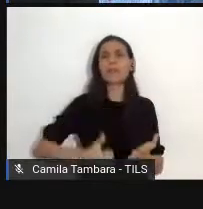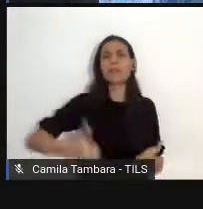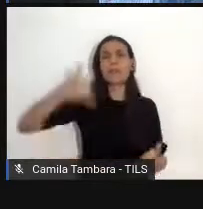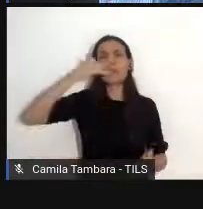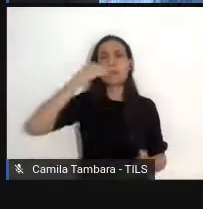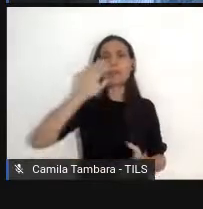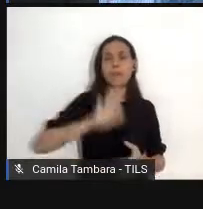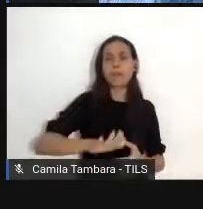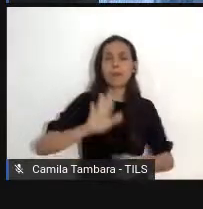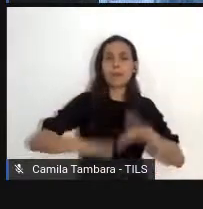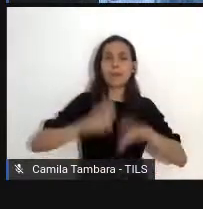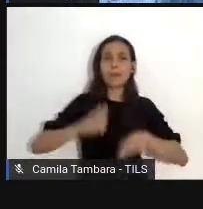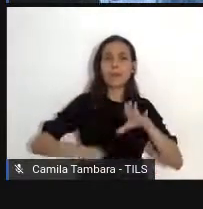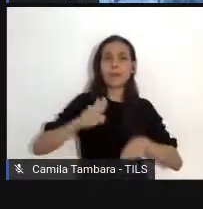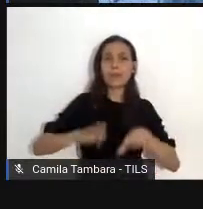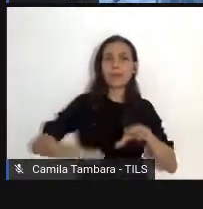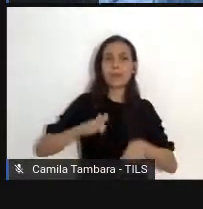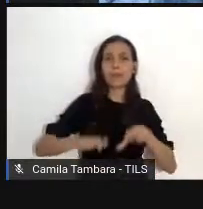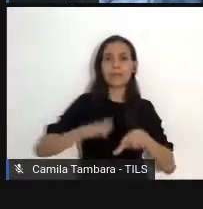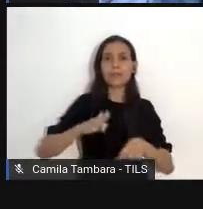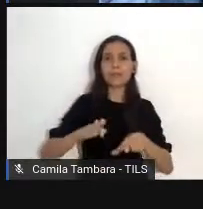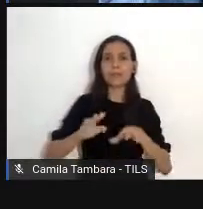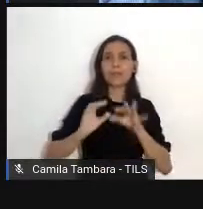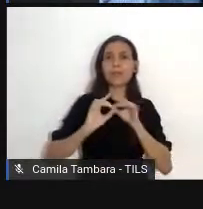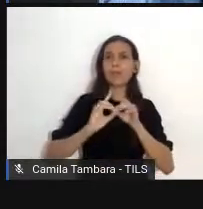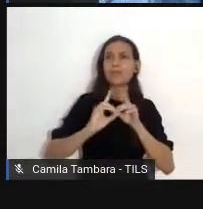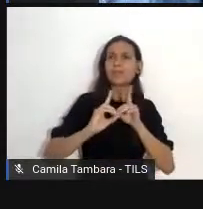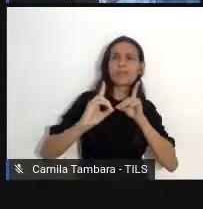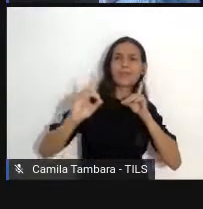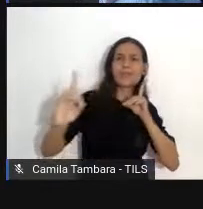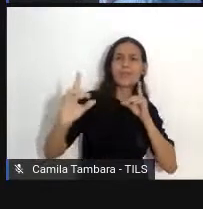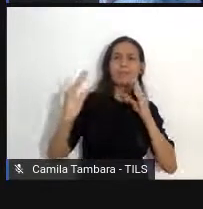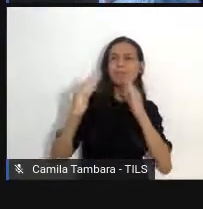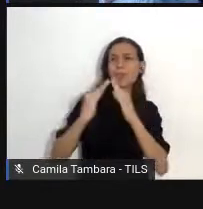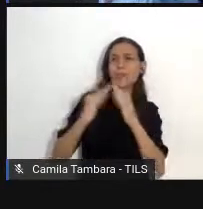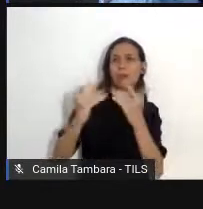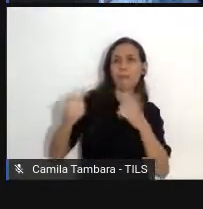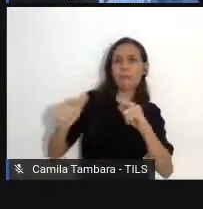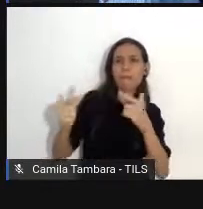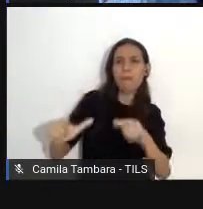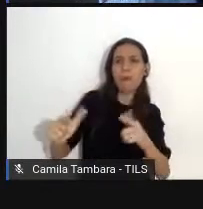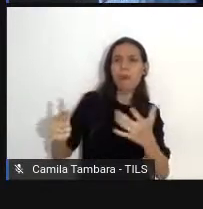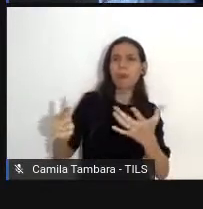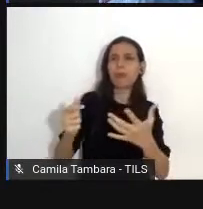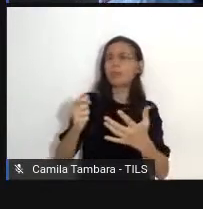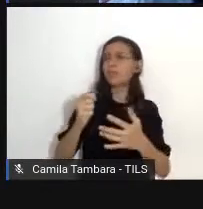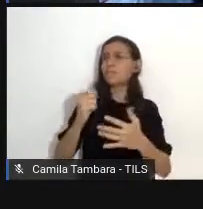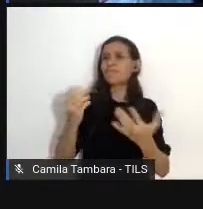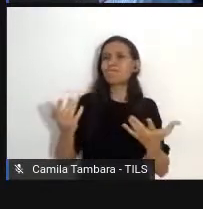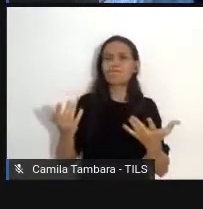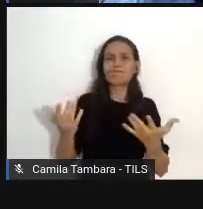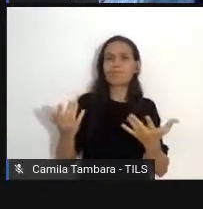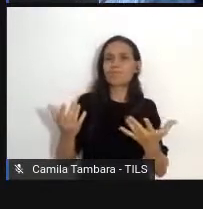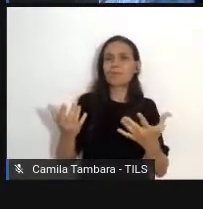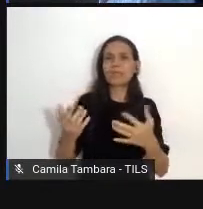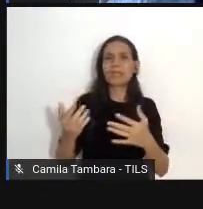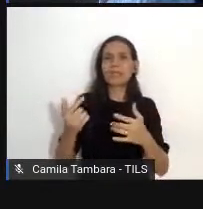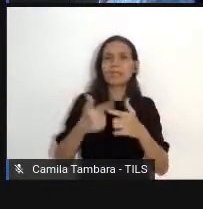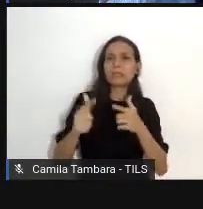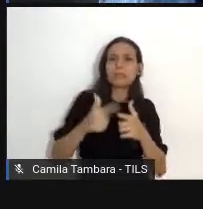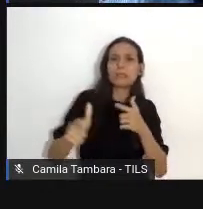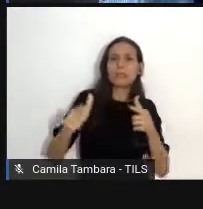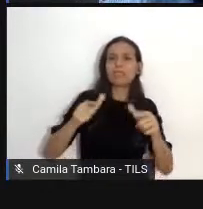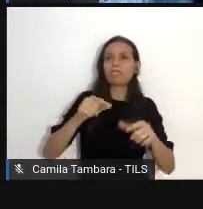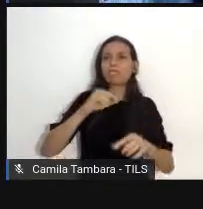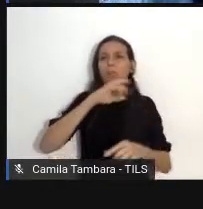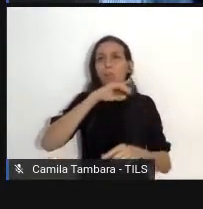lá na distância, né, onde moram, nas regiões de relevo acidentado, sem acesso,